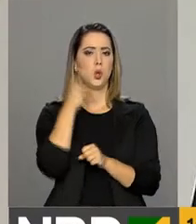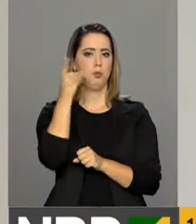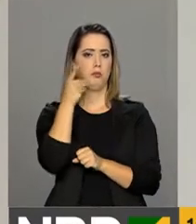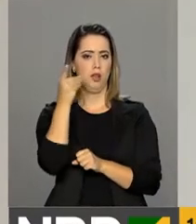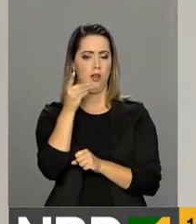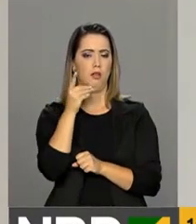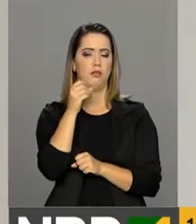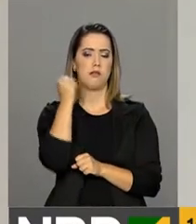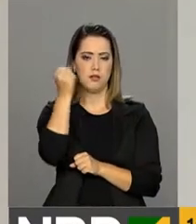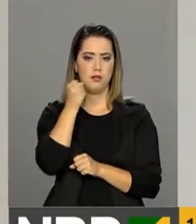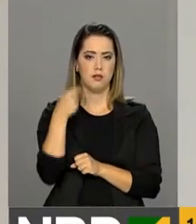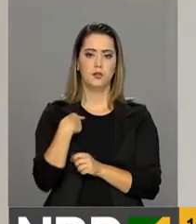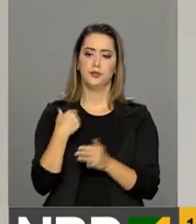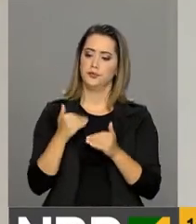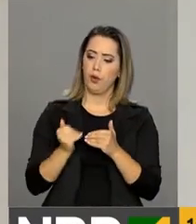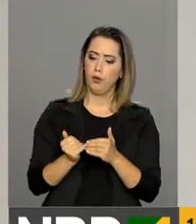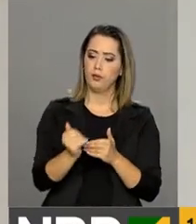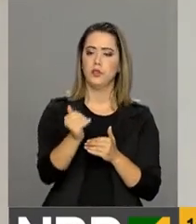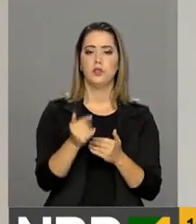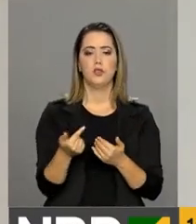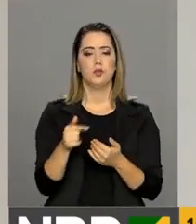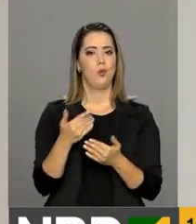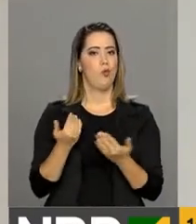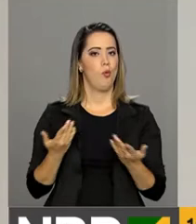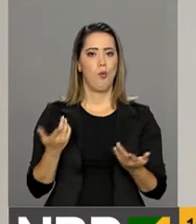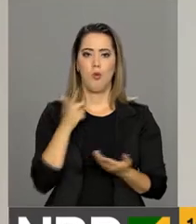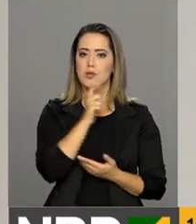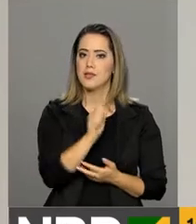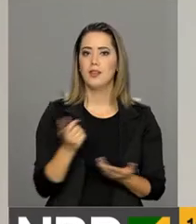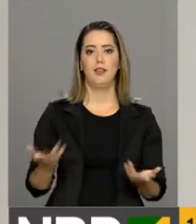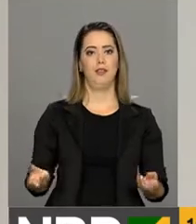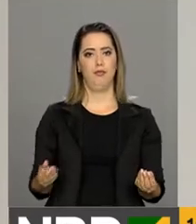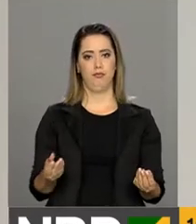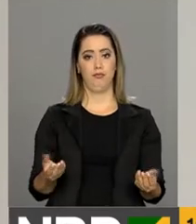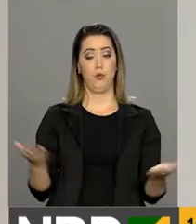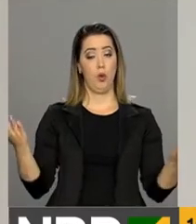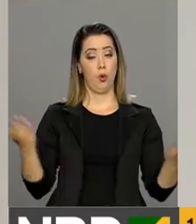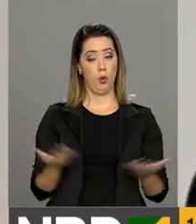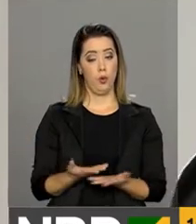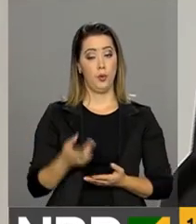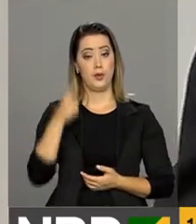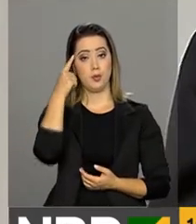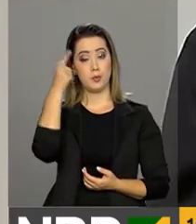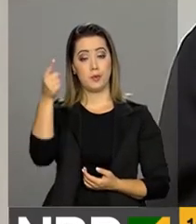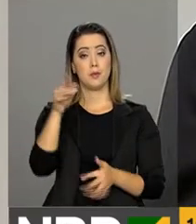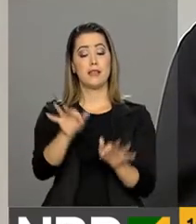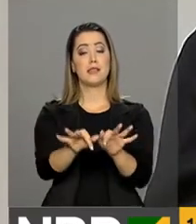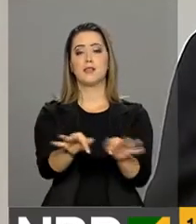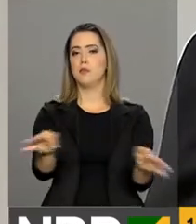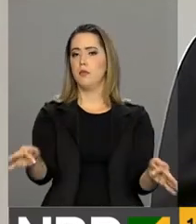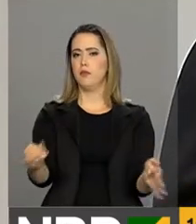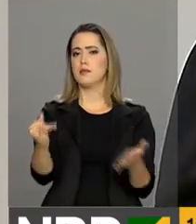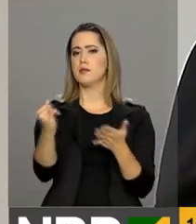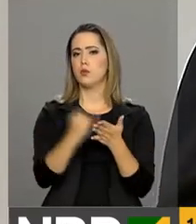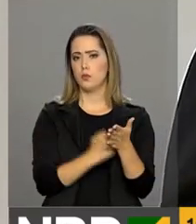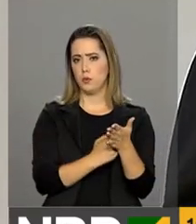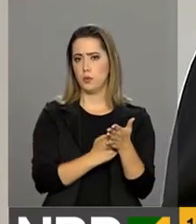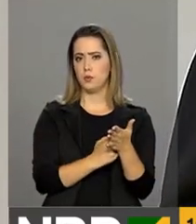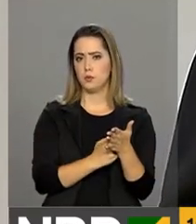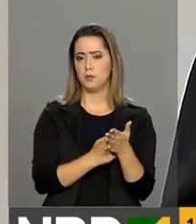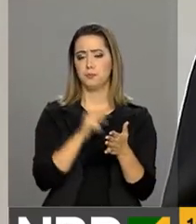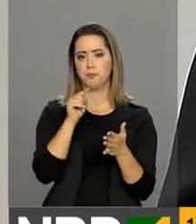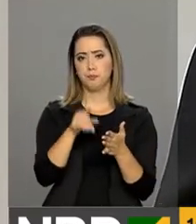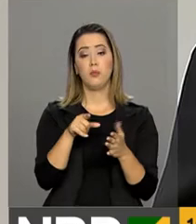uma reforma tributária não ia adiante então o que pensamos hoje é uma simplificação tributária e